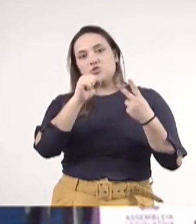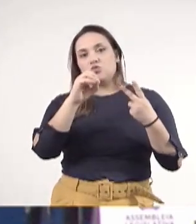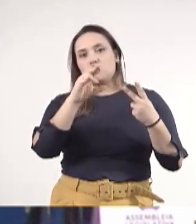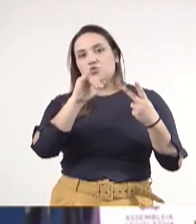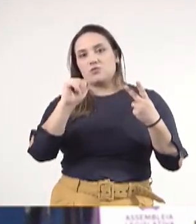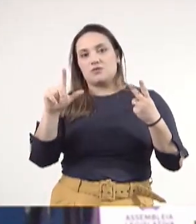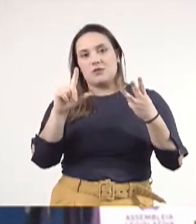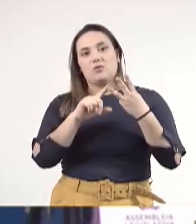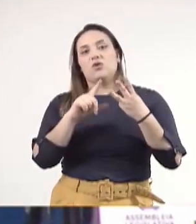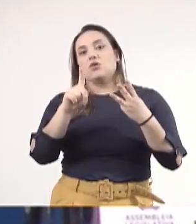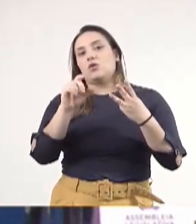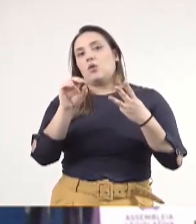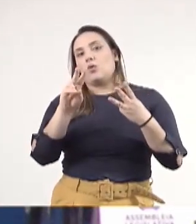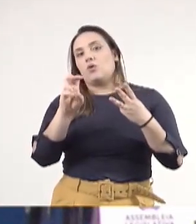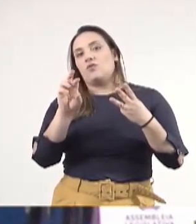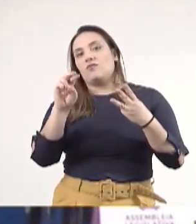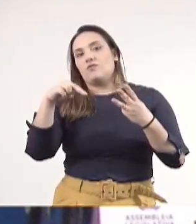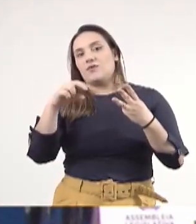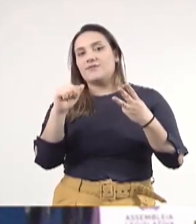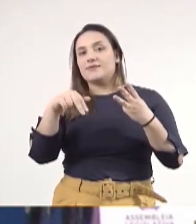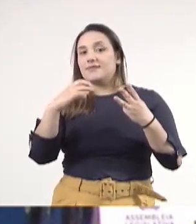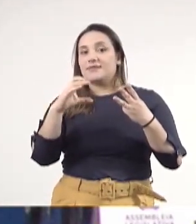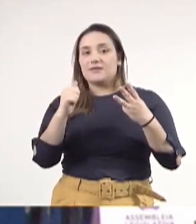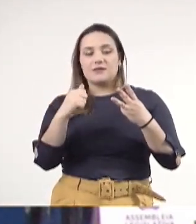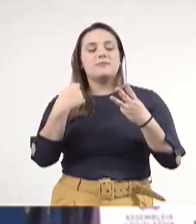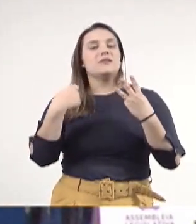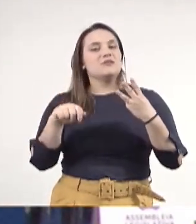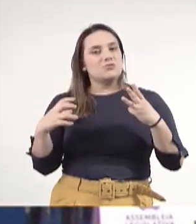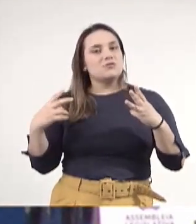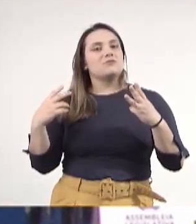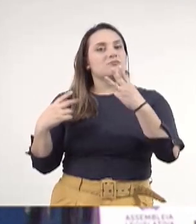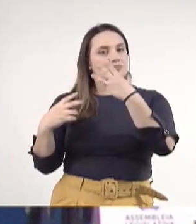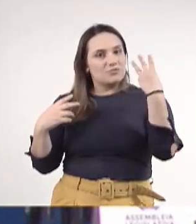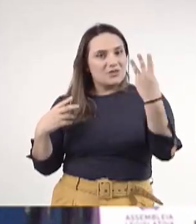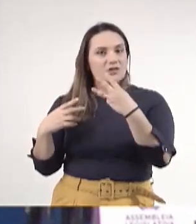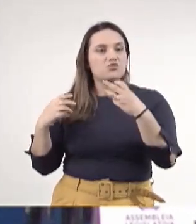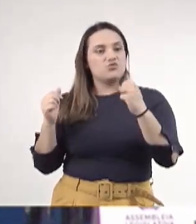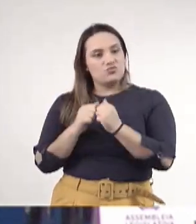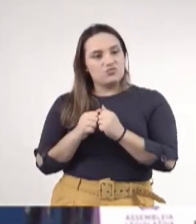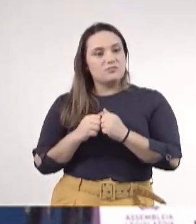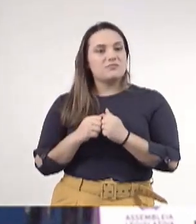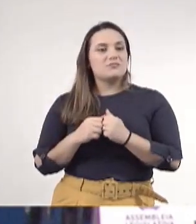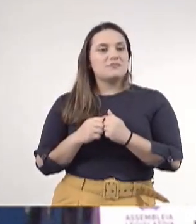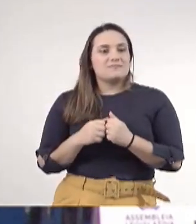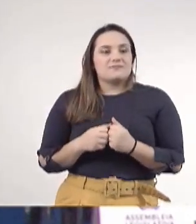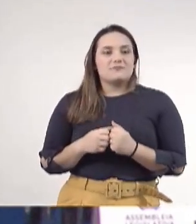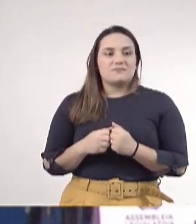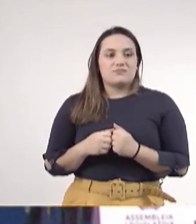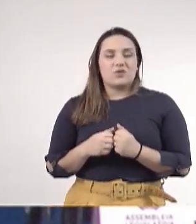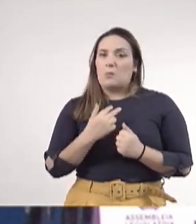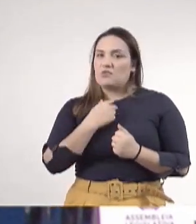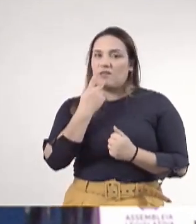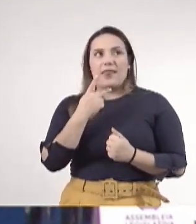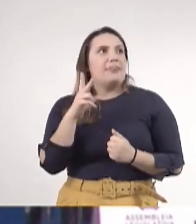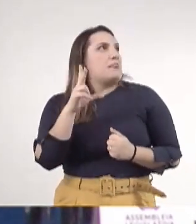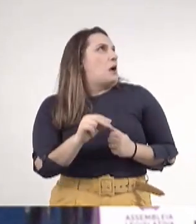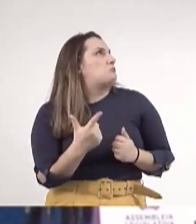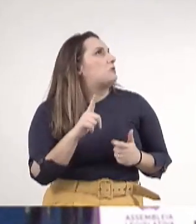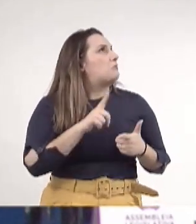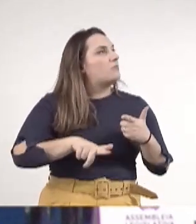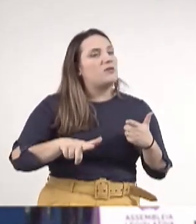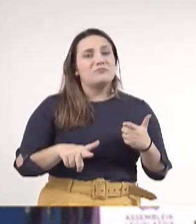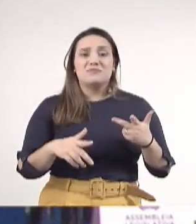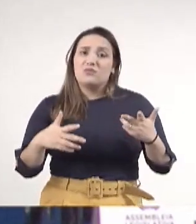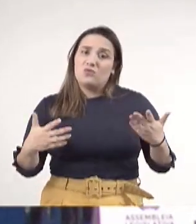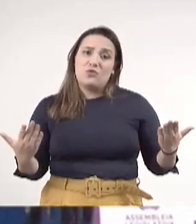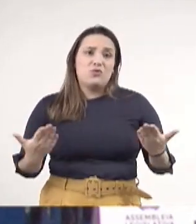trabalhar hoje sem você unir esses três conceitos e saber que é importante. Não dá para negar. O grande problema